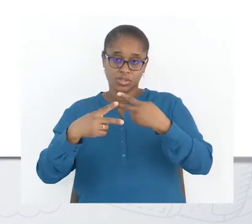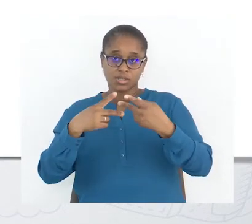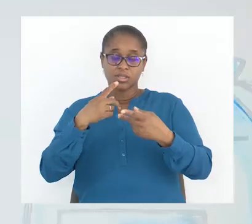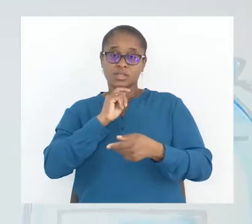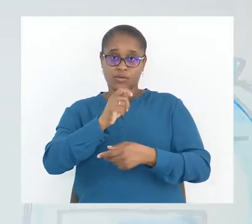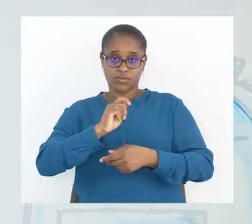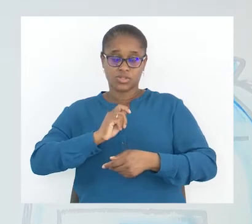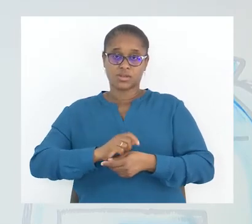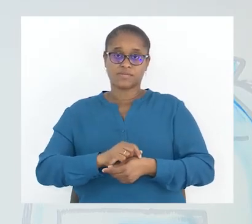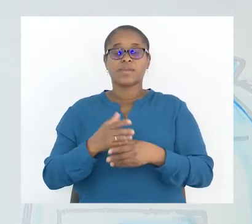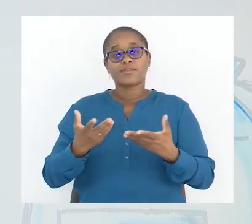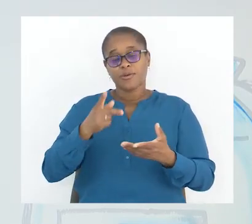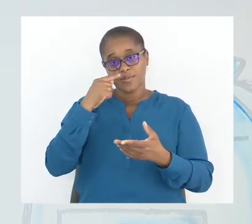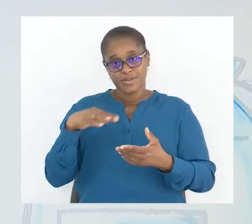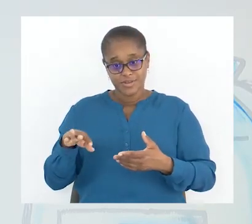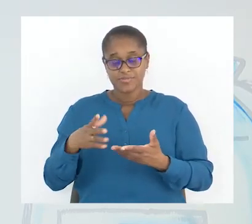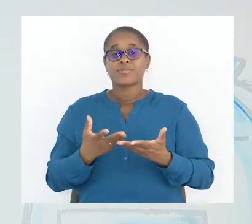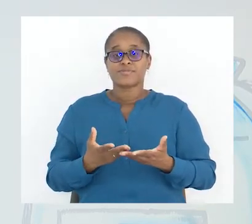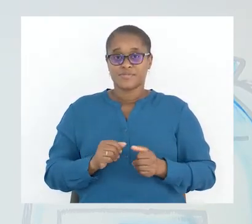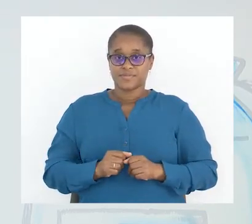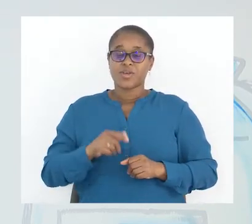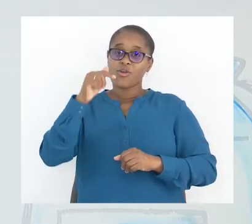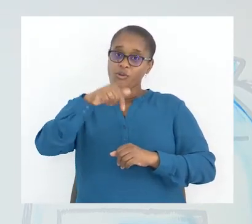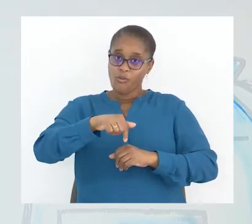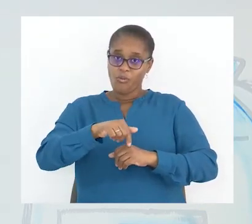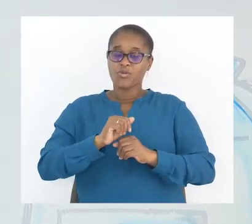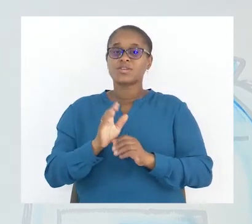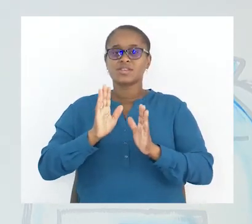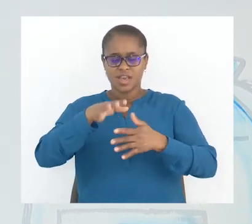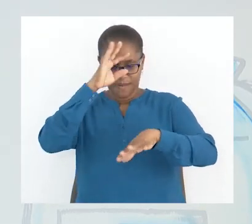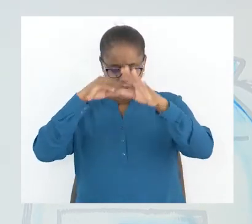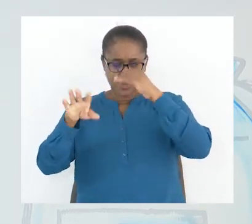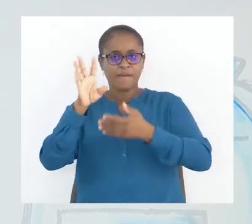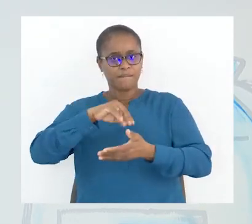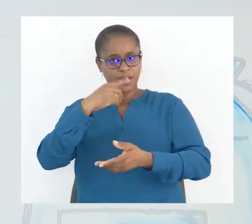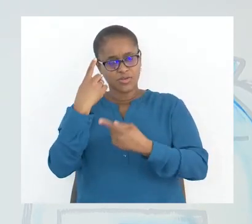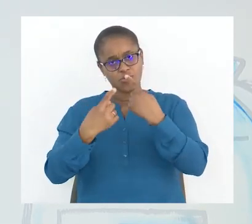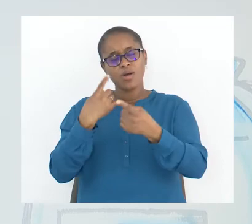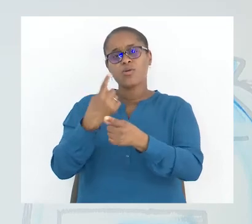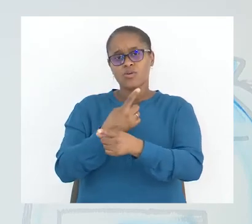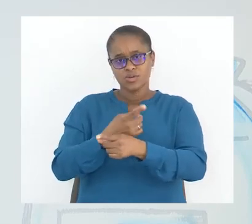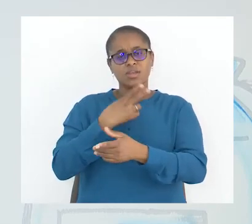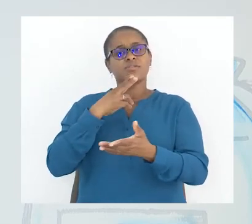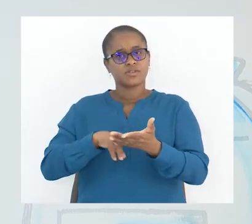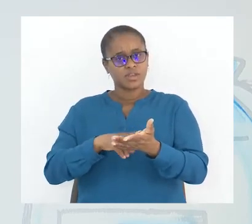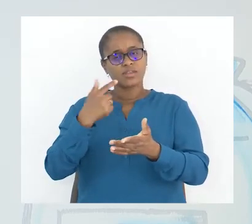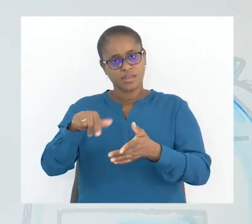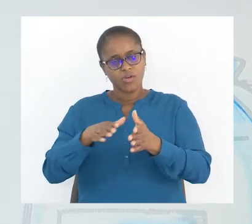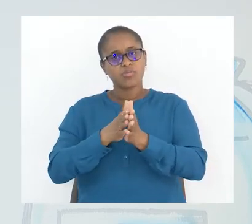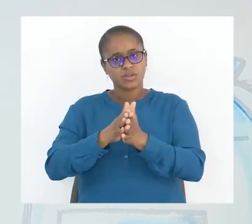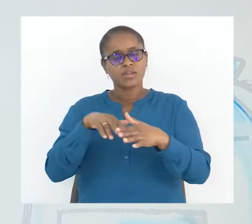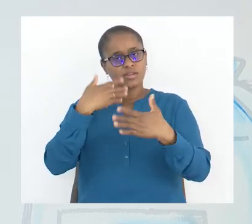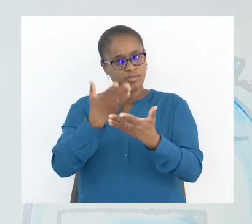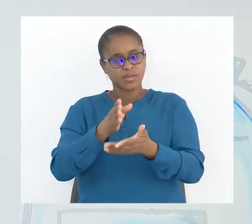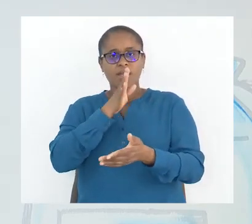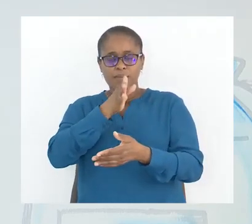entrevista. Então, meninos, significa que hoje já aprenderam mais alguma coisa e de certeza terão a oportunidade de colocar